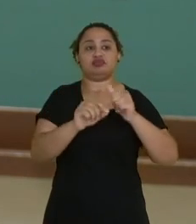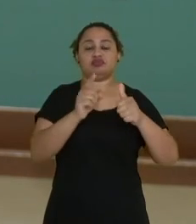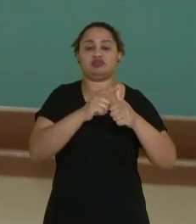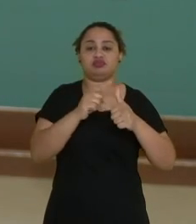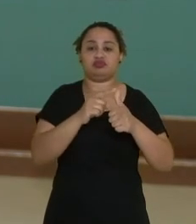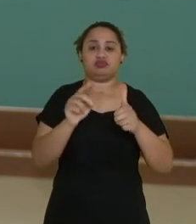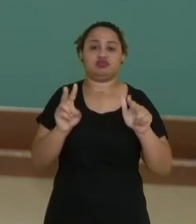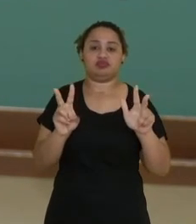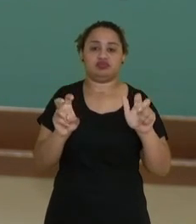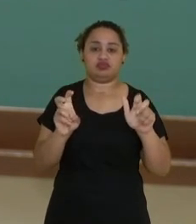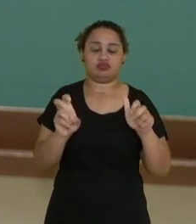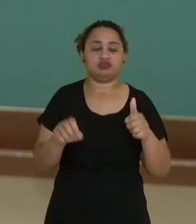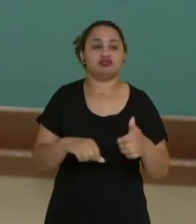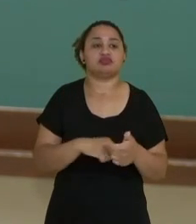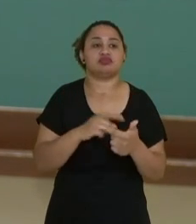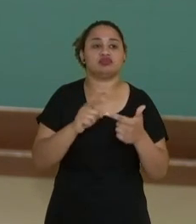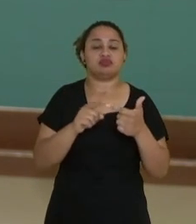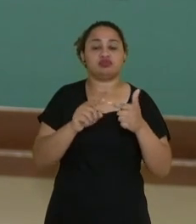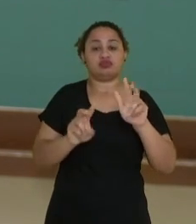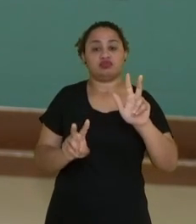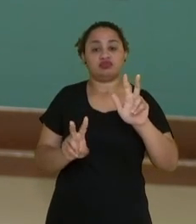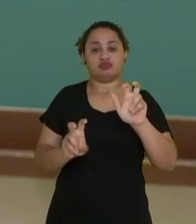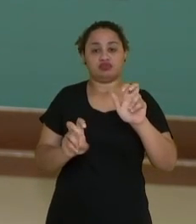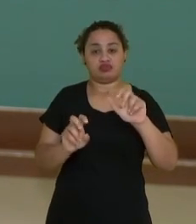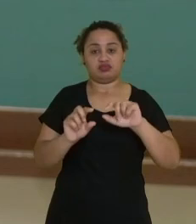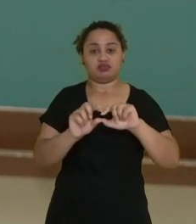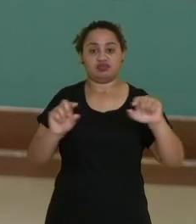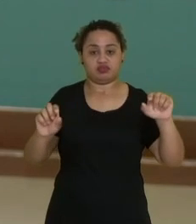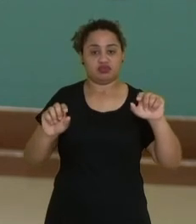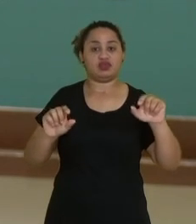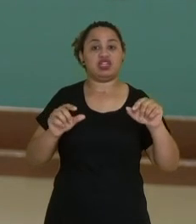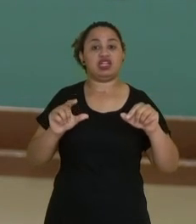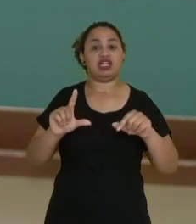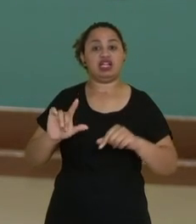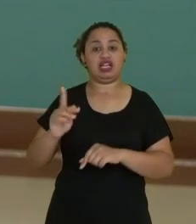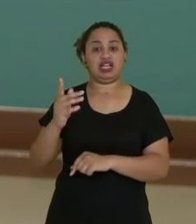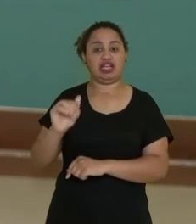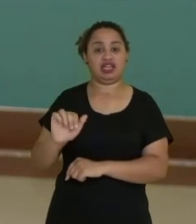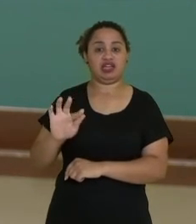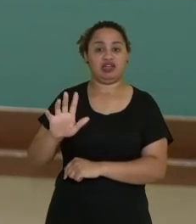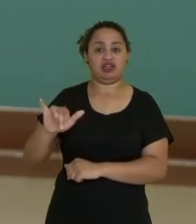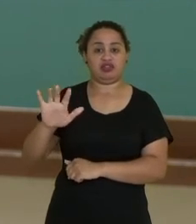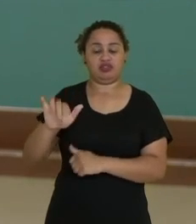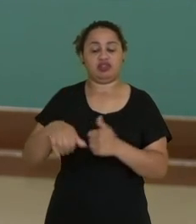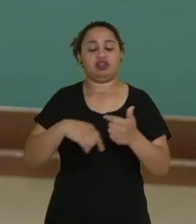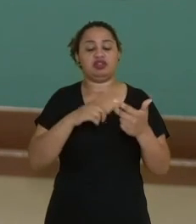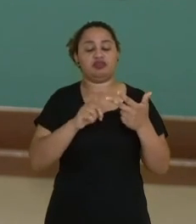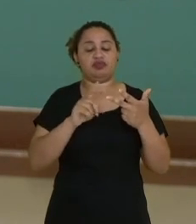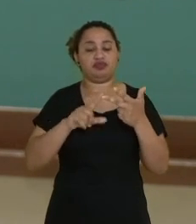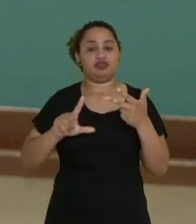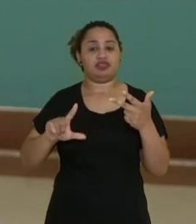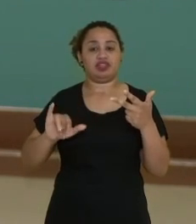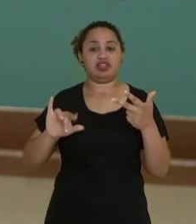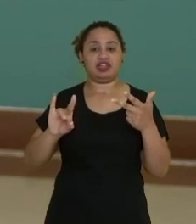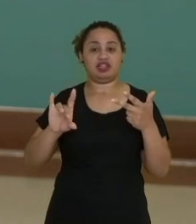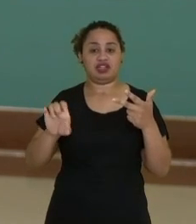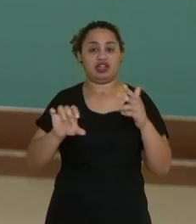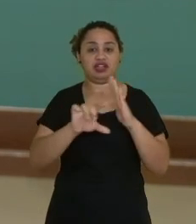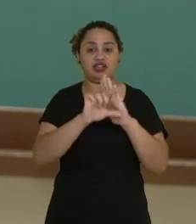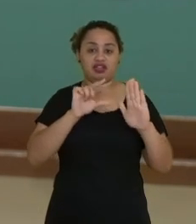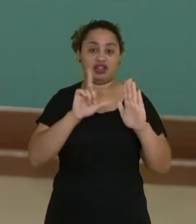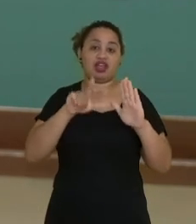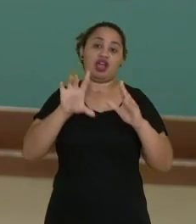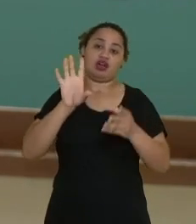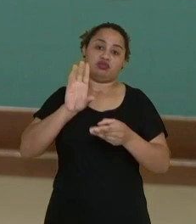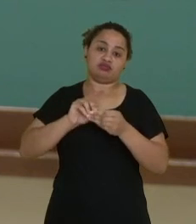manchete o título o subtítulo também conhecido por linha fina o líder que é um resuminho